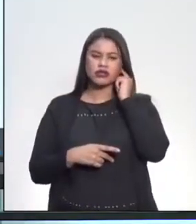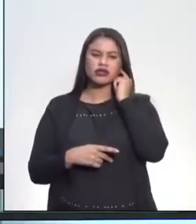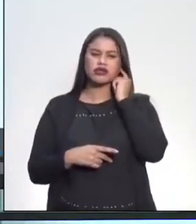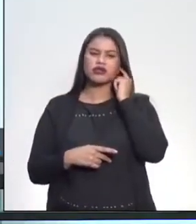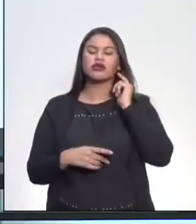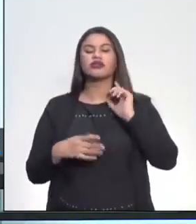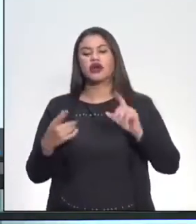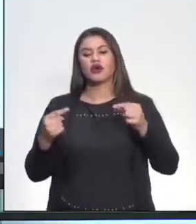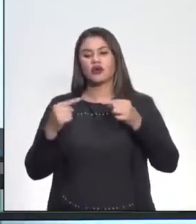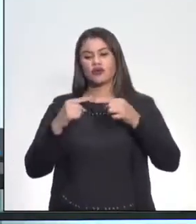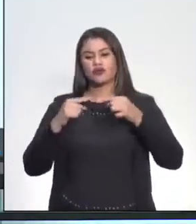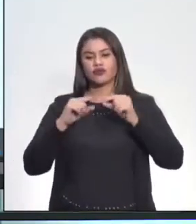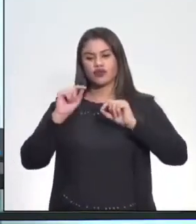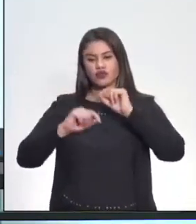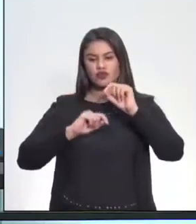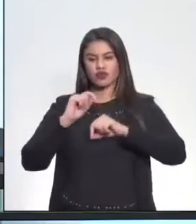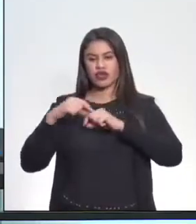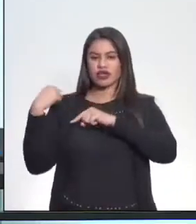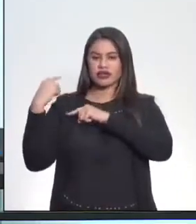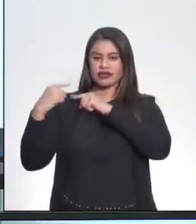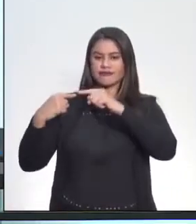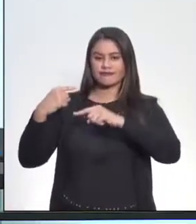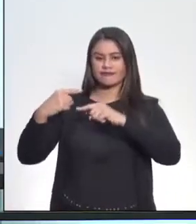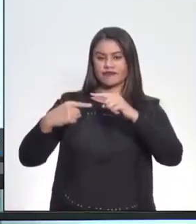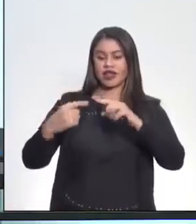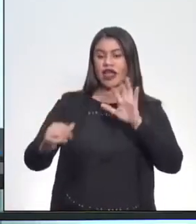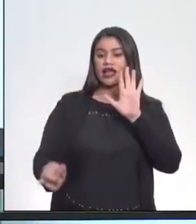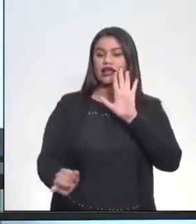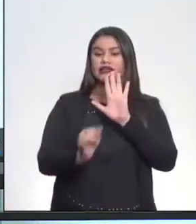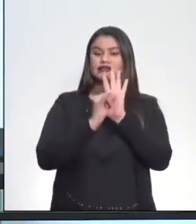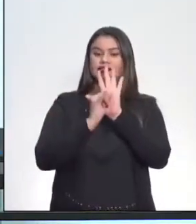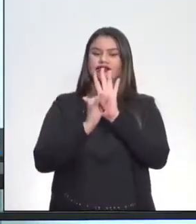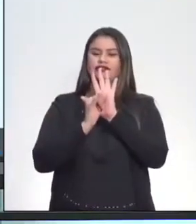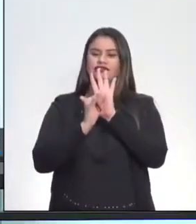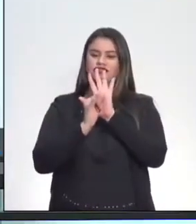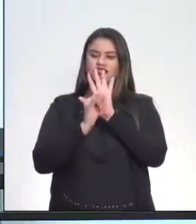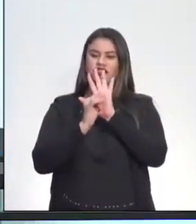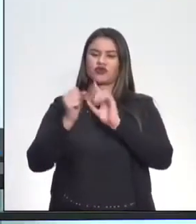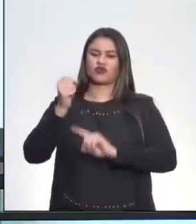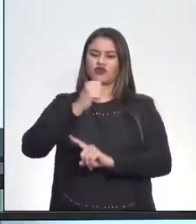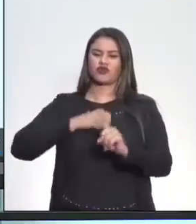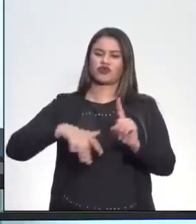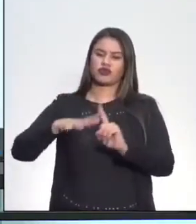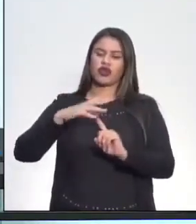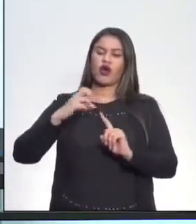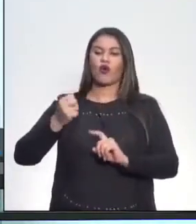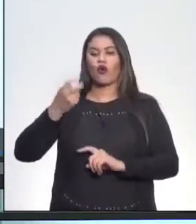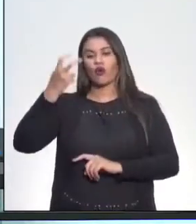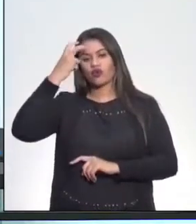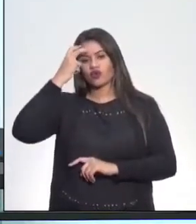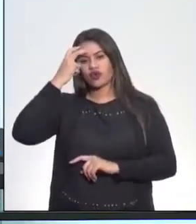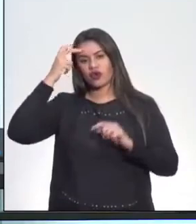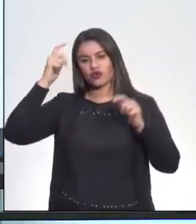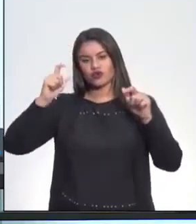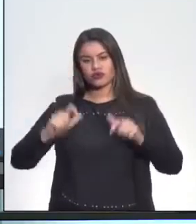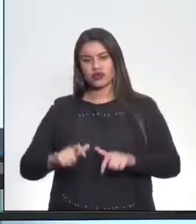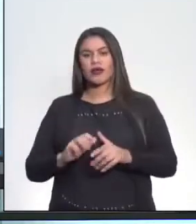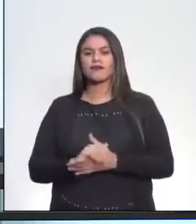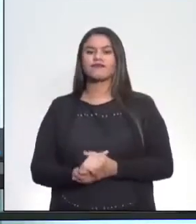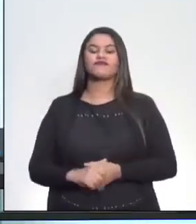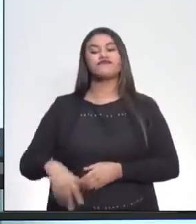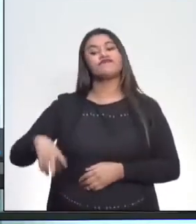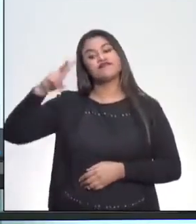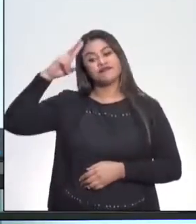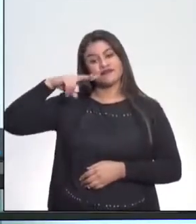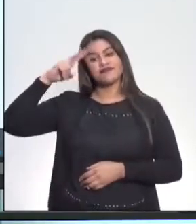das gerações tem tudo a ver com a questão da identidade social ou cultural de um local. Tá? A história